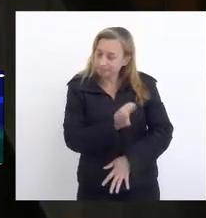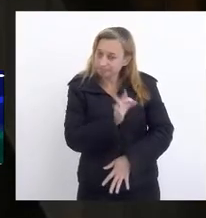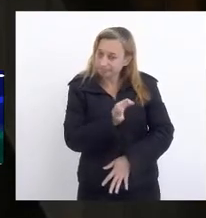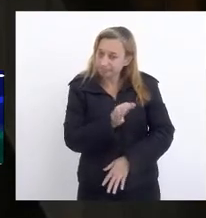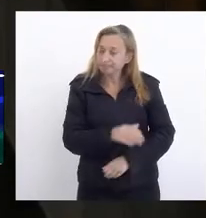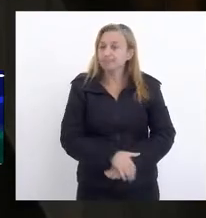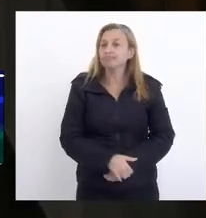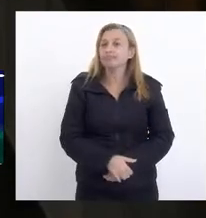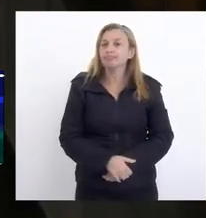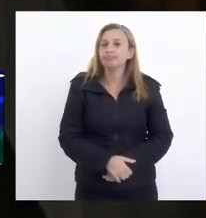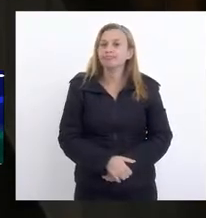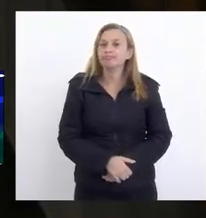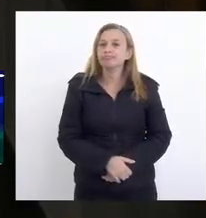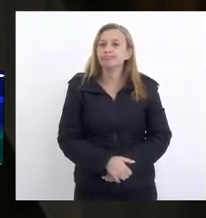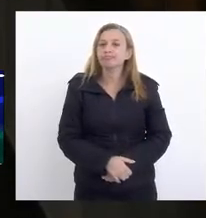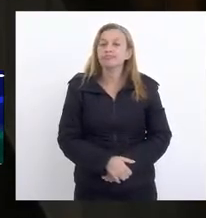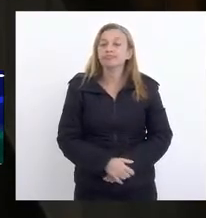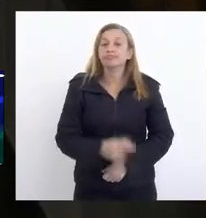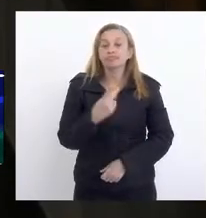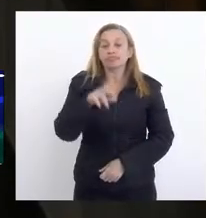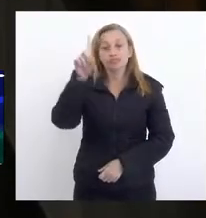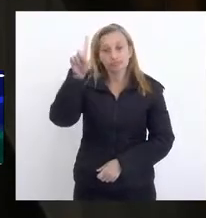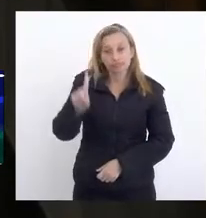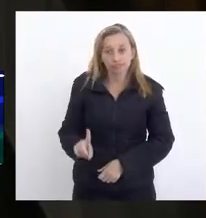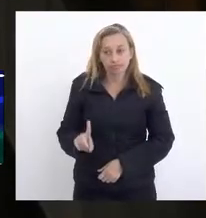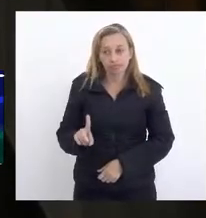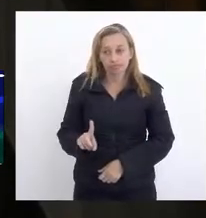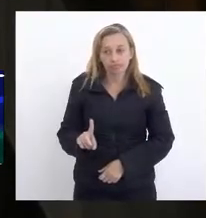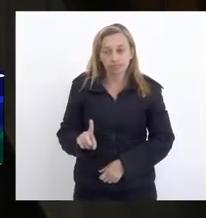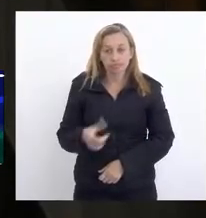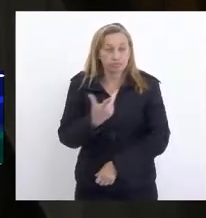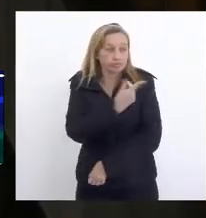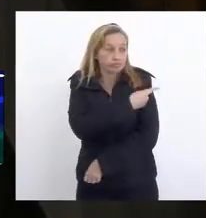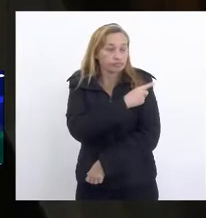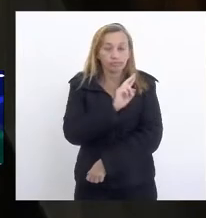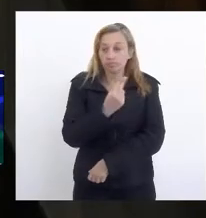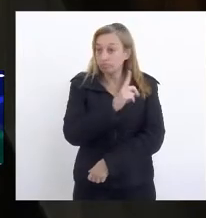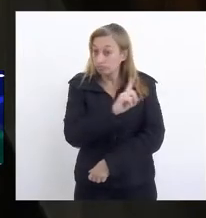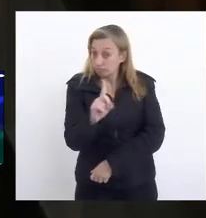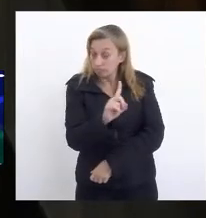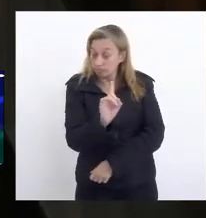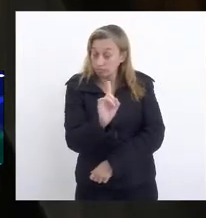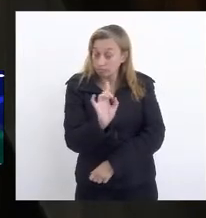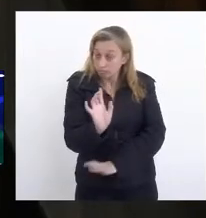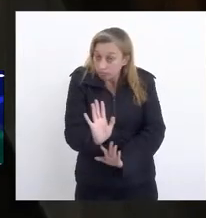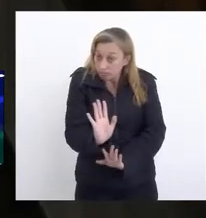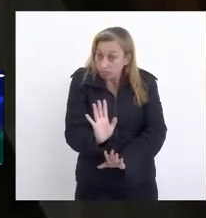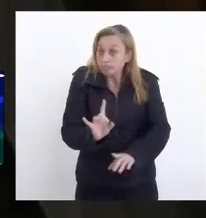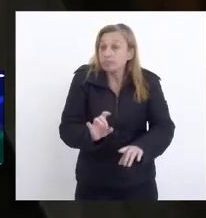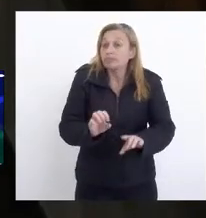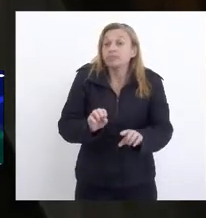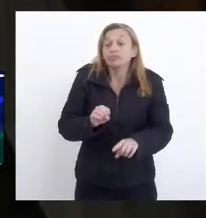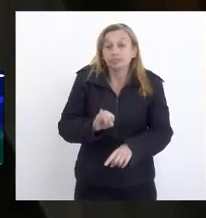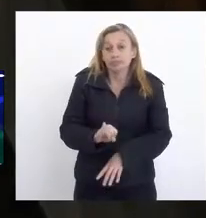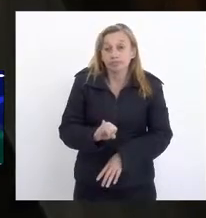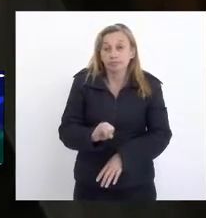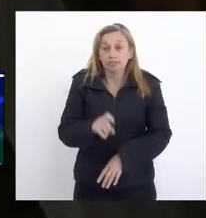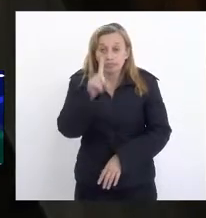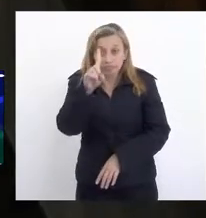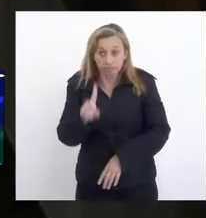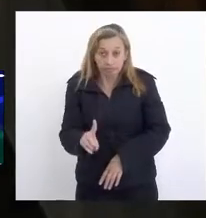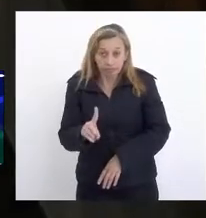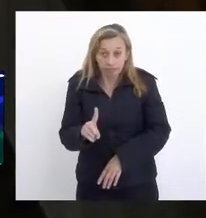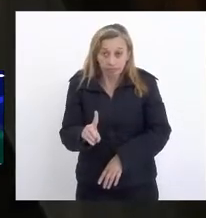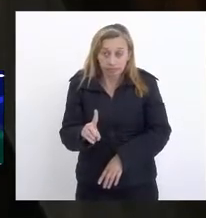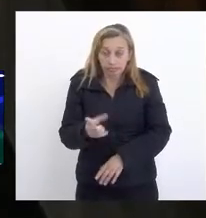evidentemente, ele exerce seu direito de se vacinar ou não. Mas se exercer o direito de não